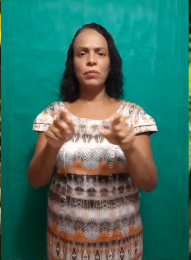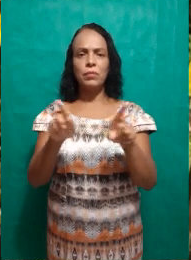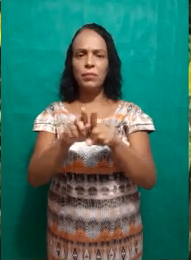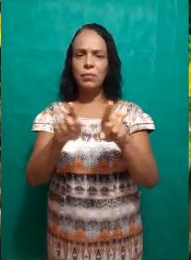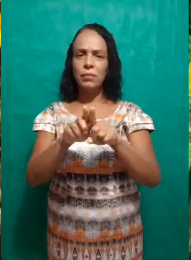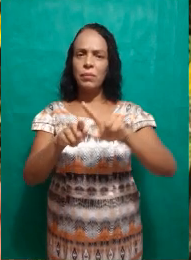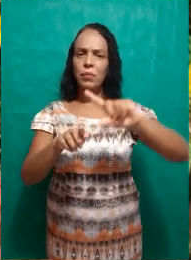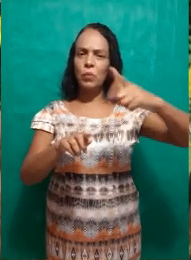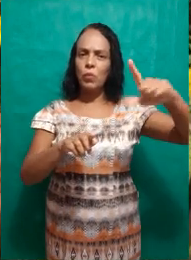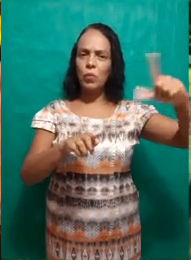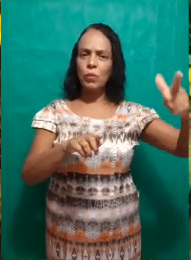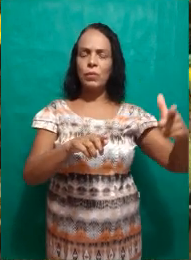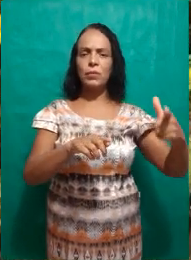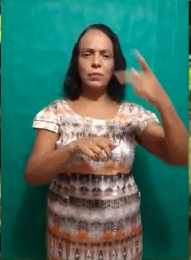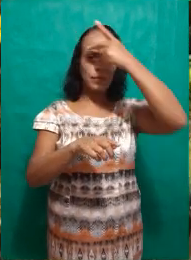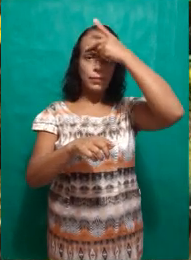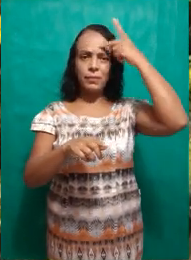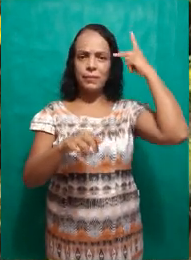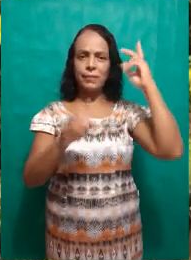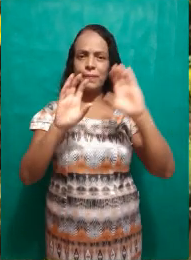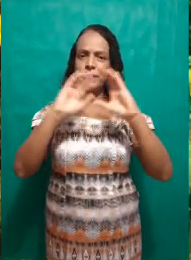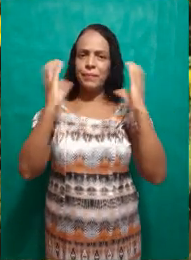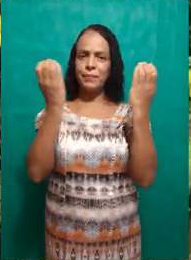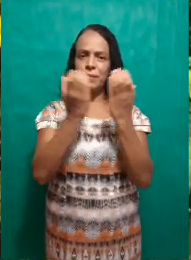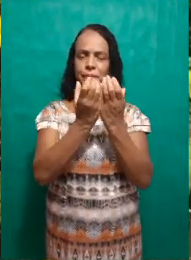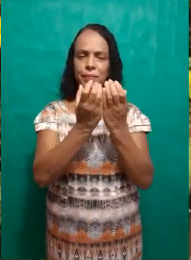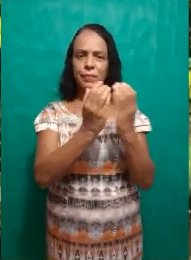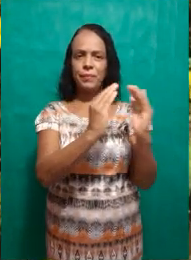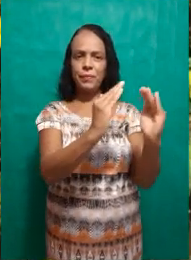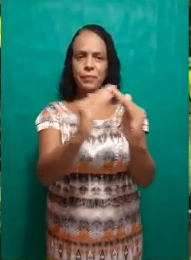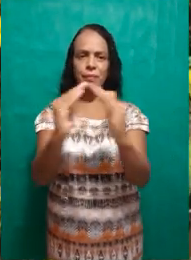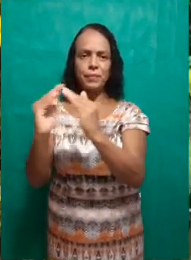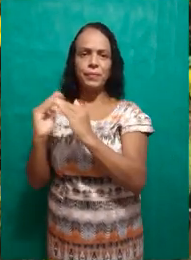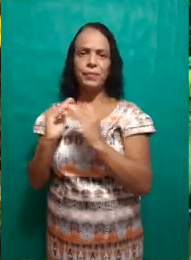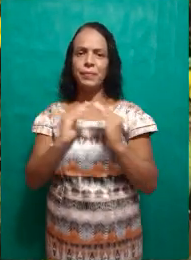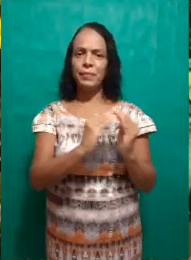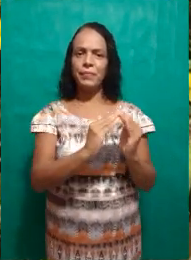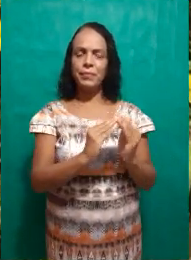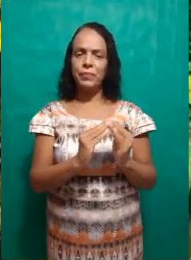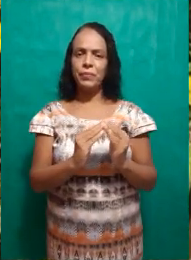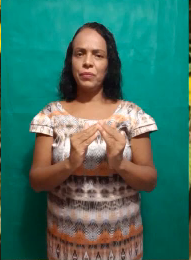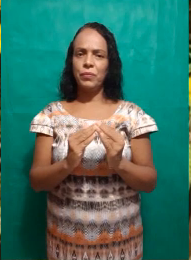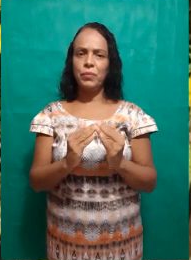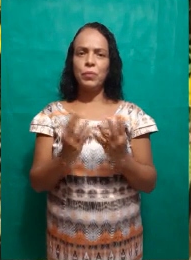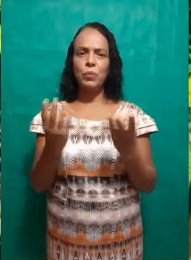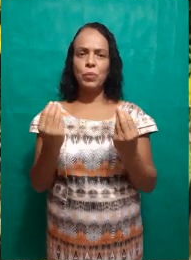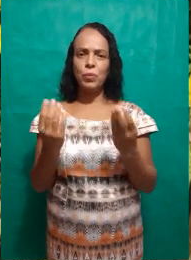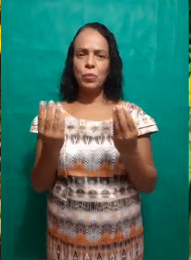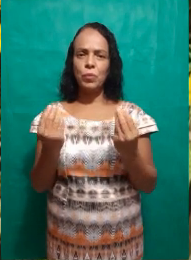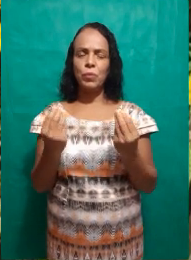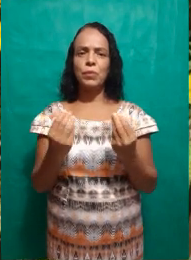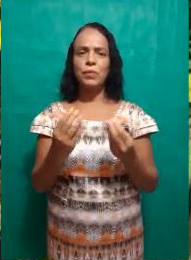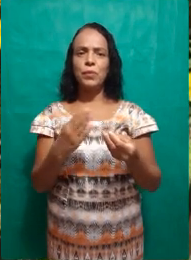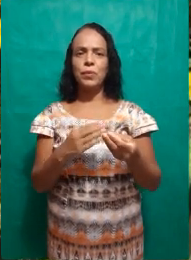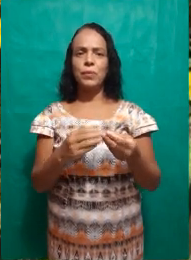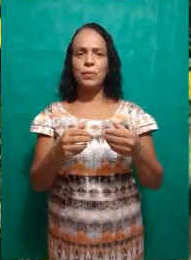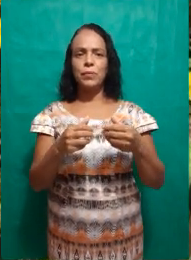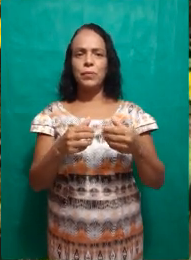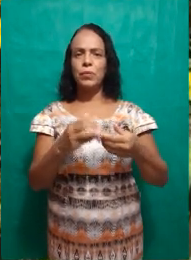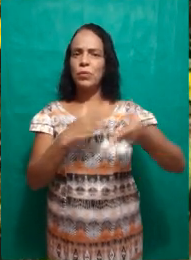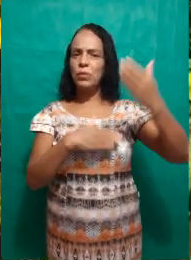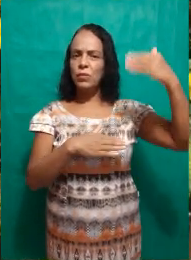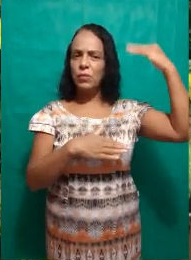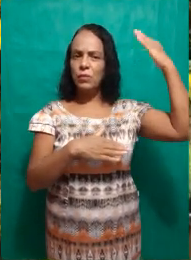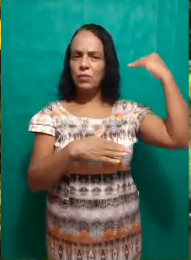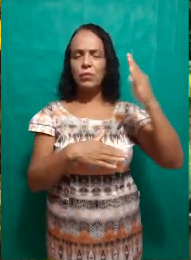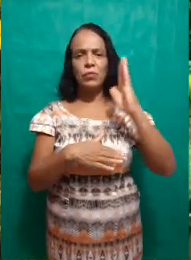ele foram se assentando outros, quase na maior parte ex-seringueiros,